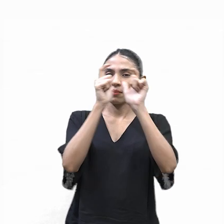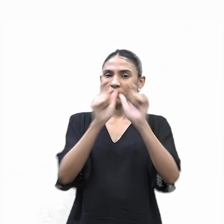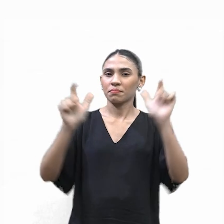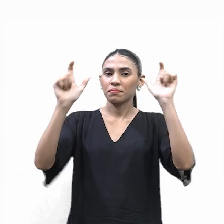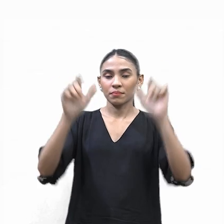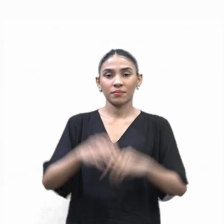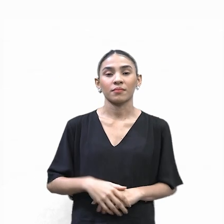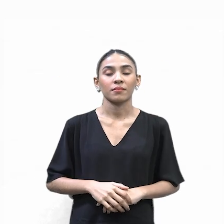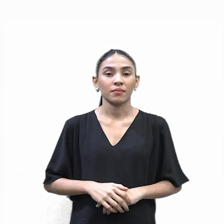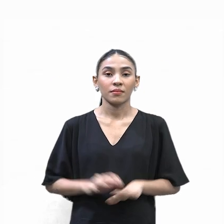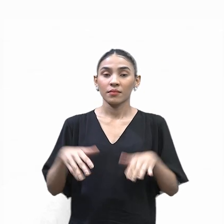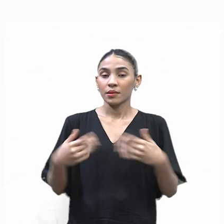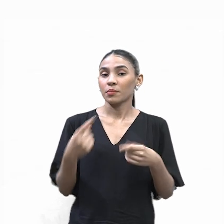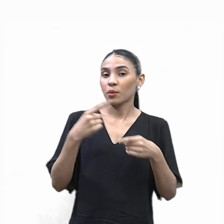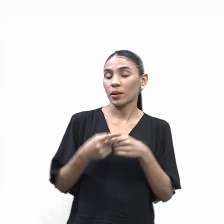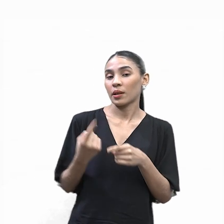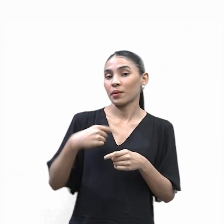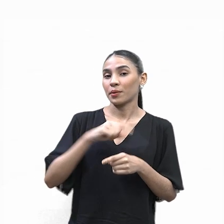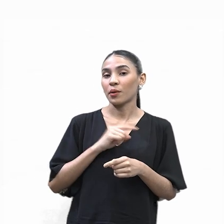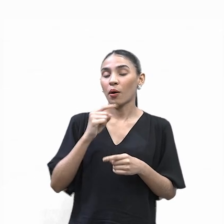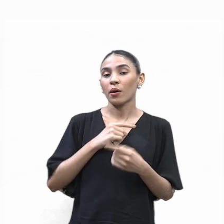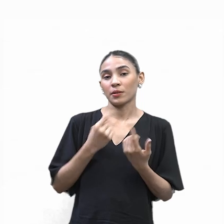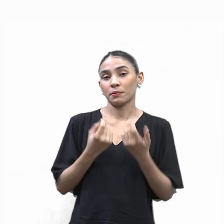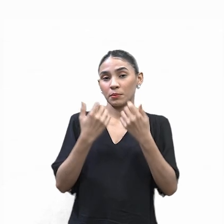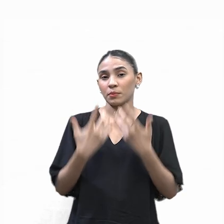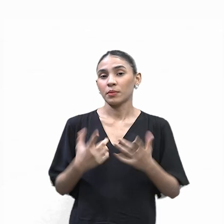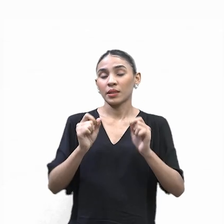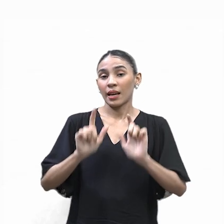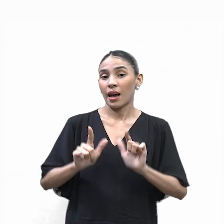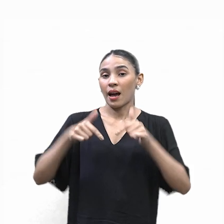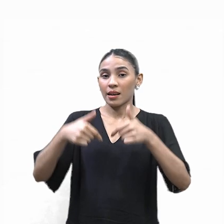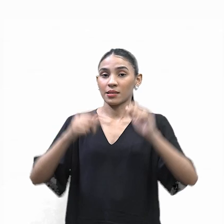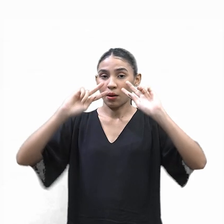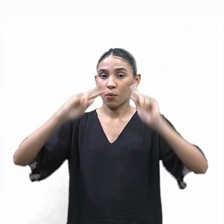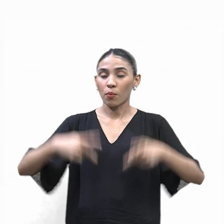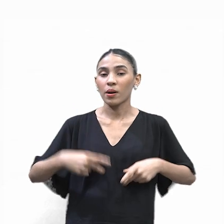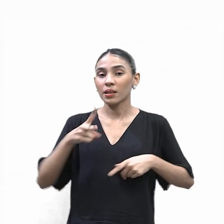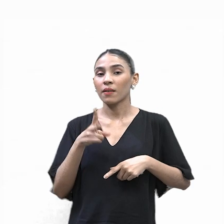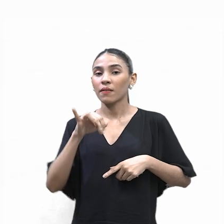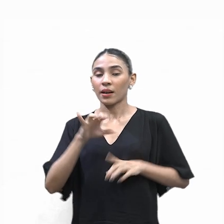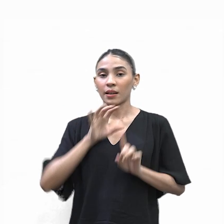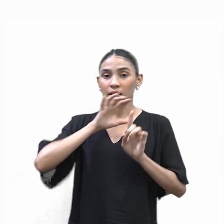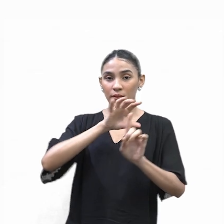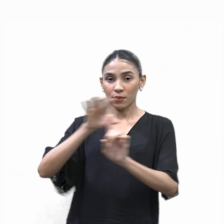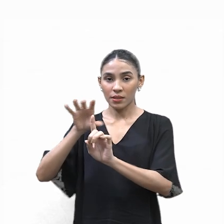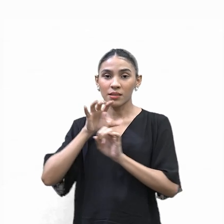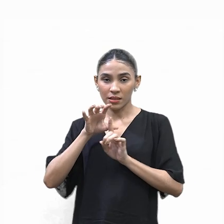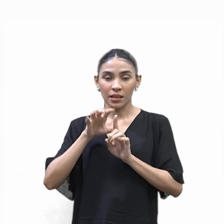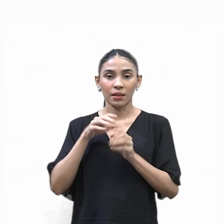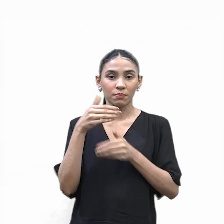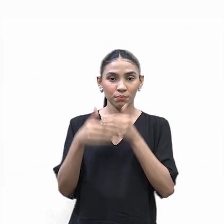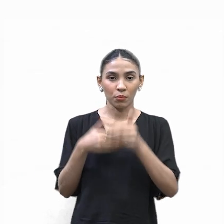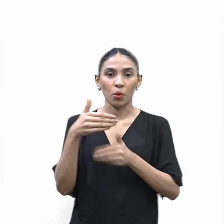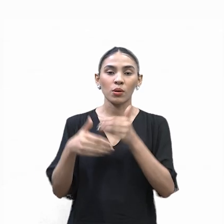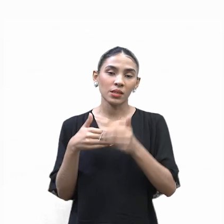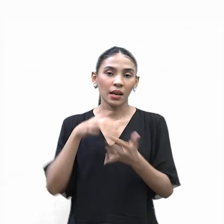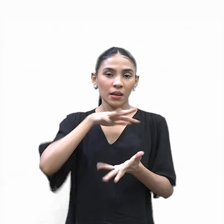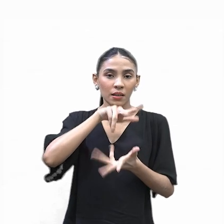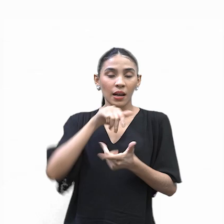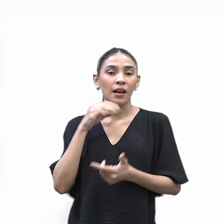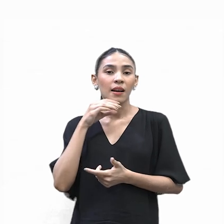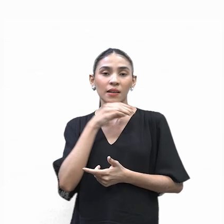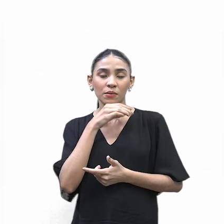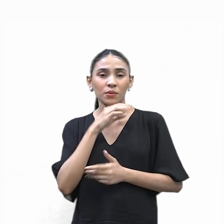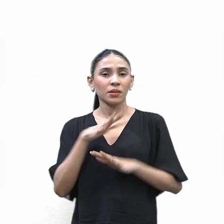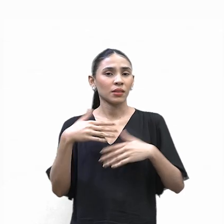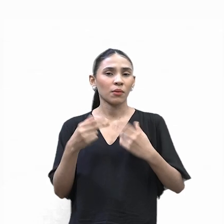É que a gente está falando aí de ações humanas que vão intensificar esse processo de efeito estufa. Então ele